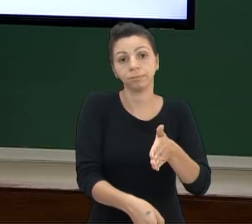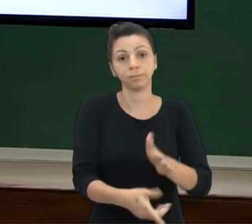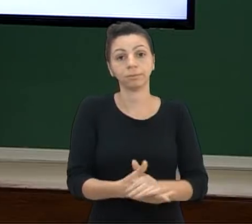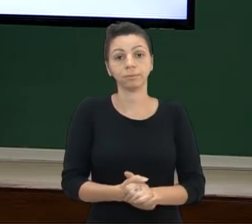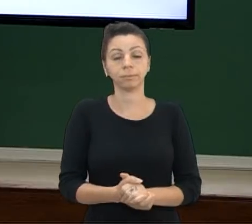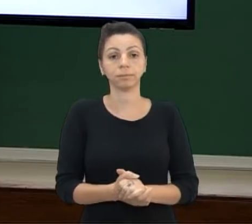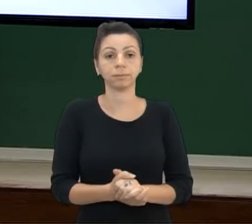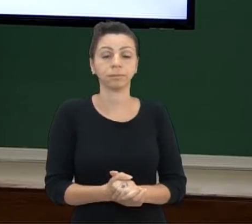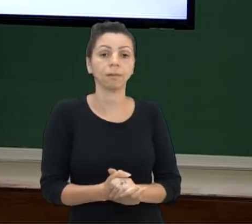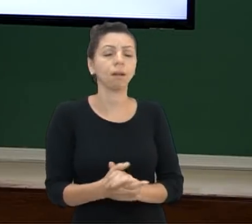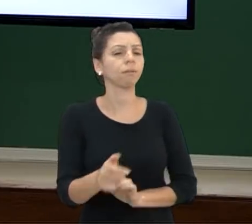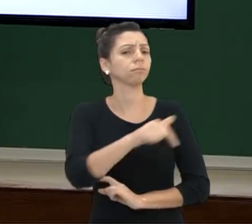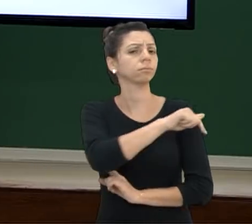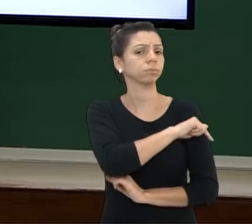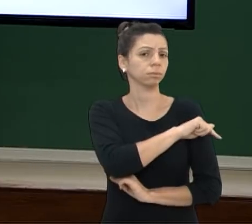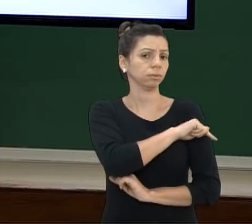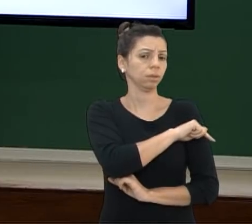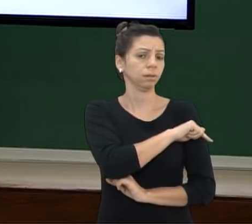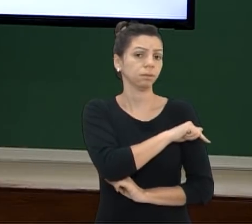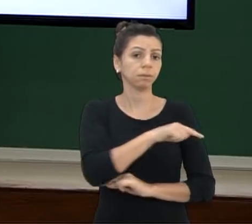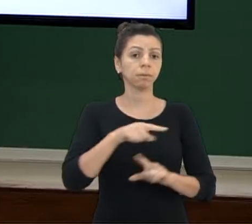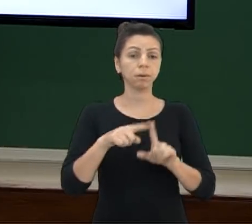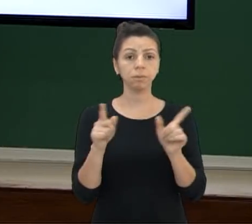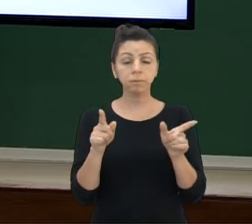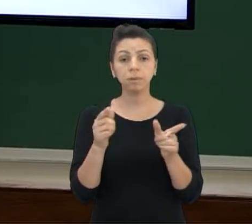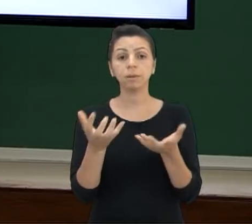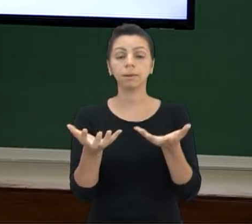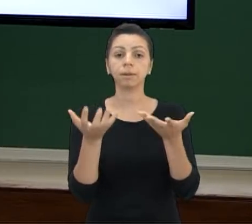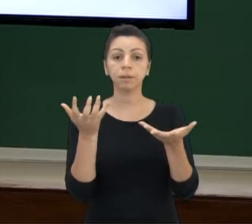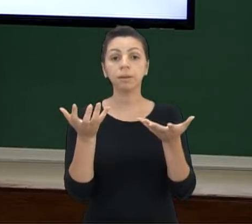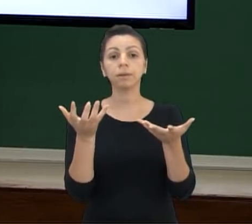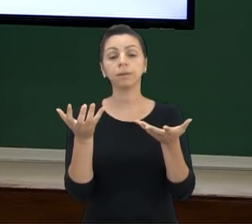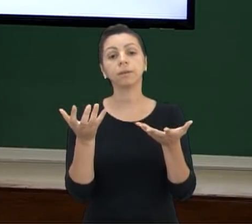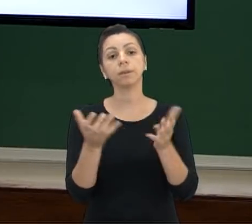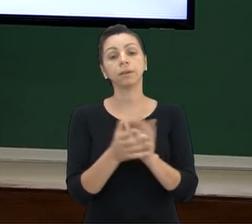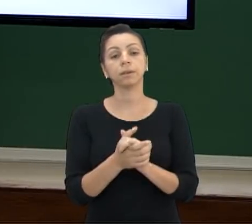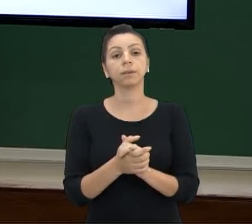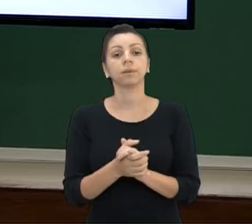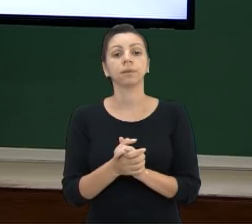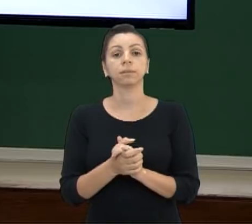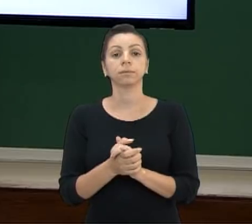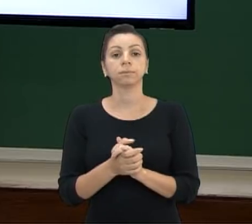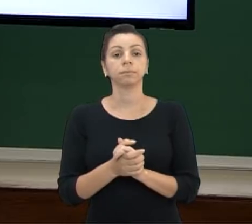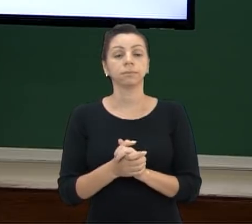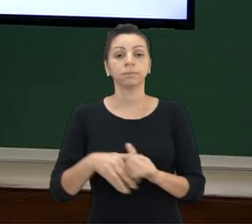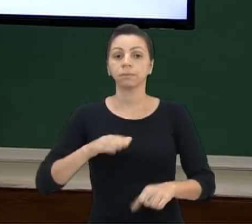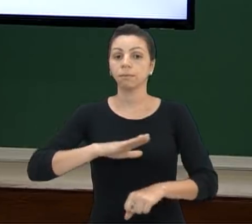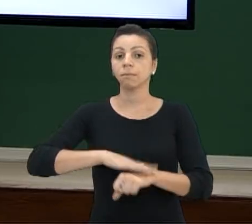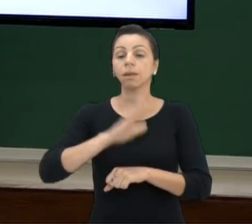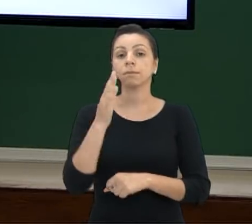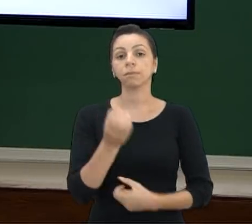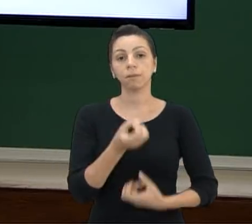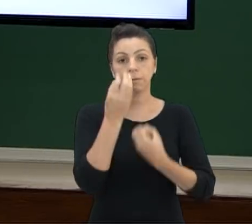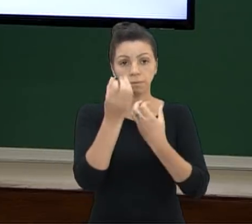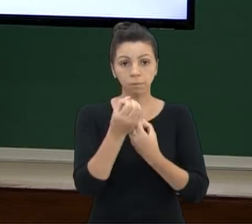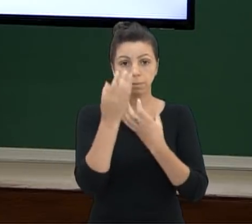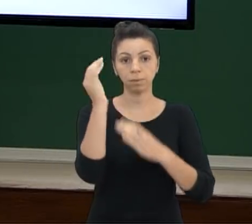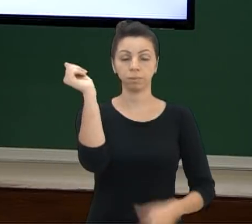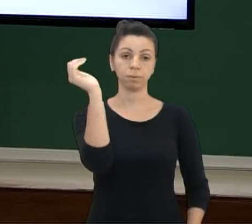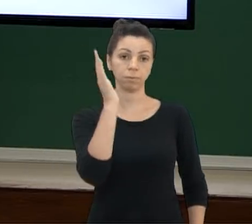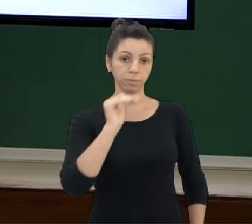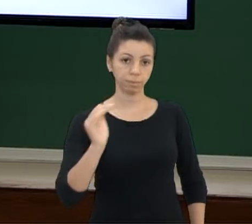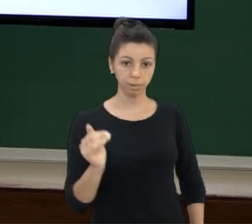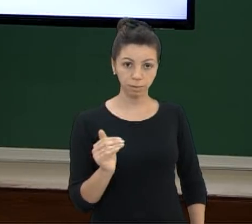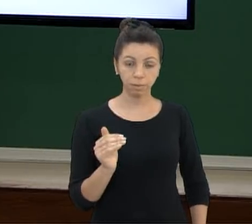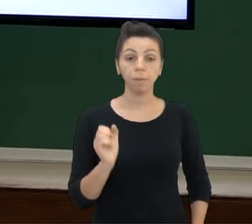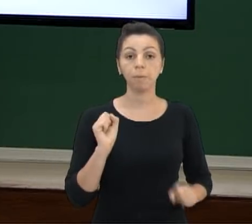aprofundamento lá no 7º ano. Então, caso você queira buscar mais conteúdos, mais informações sobre o Brasil, você